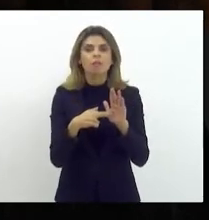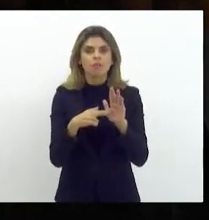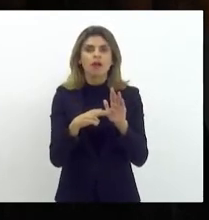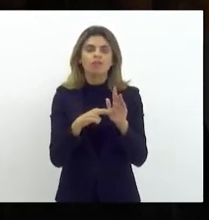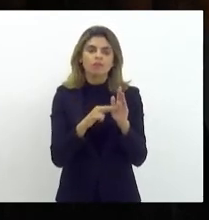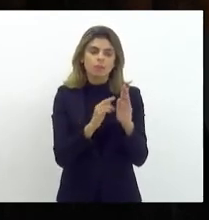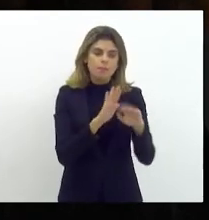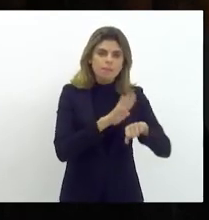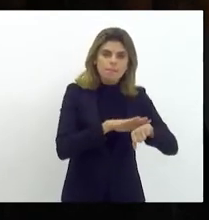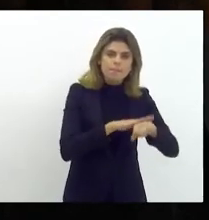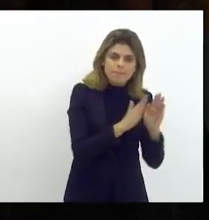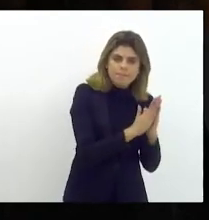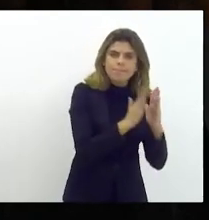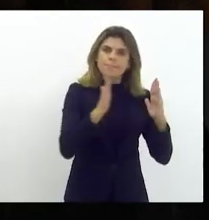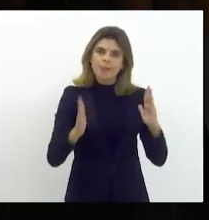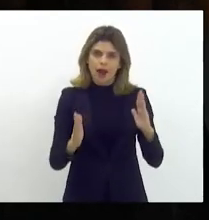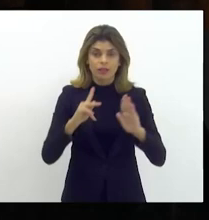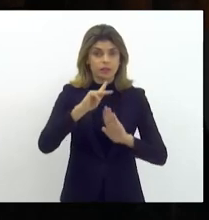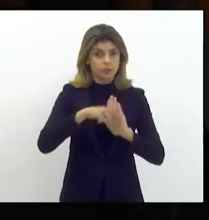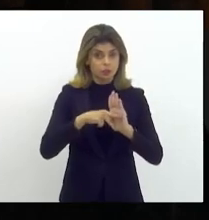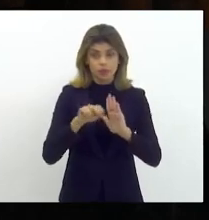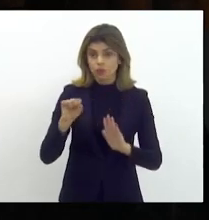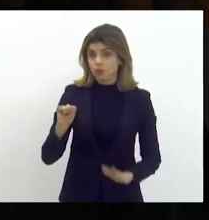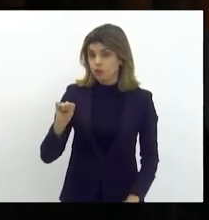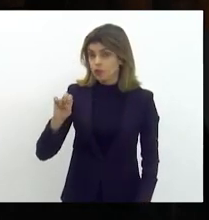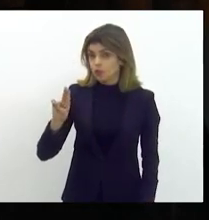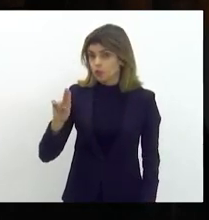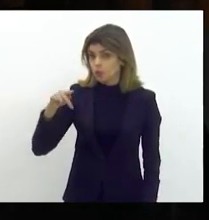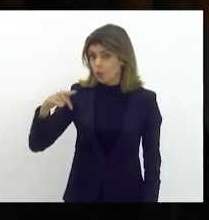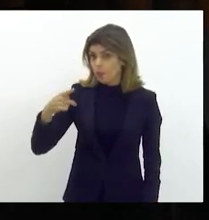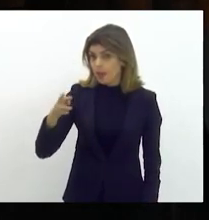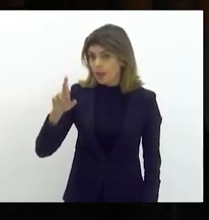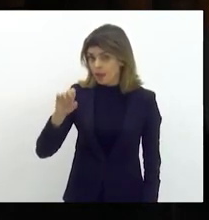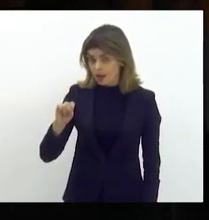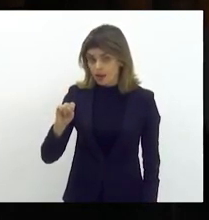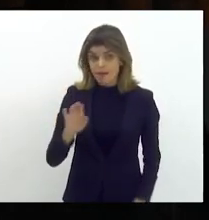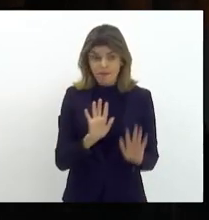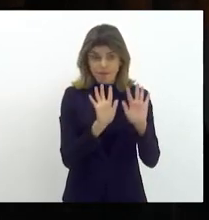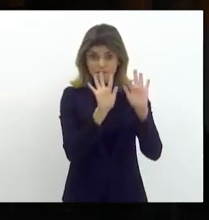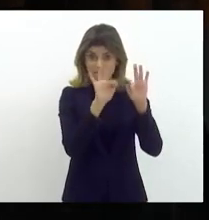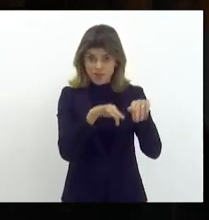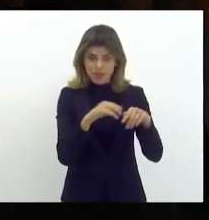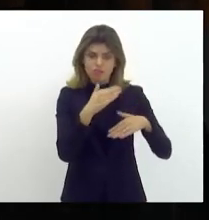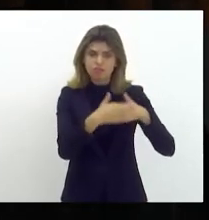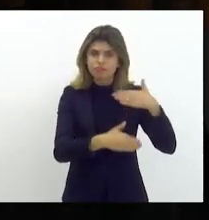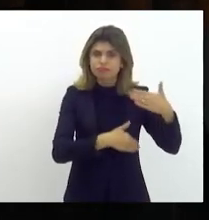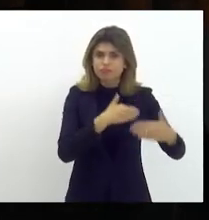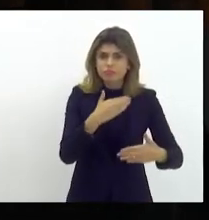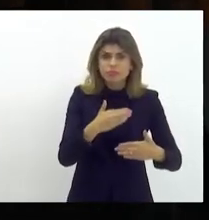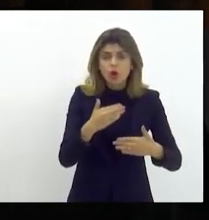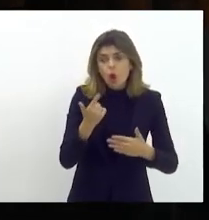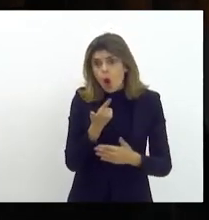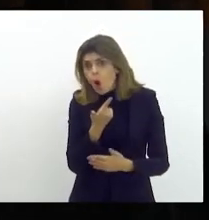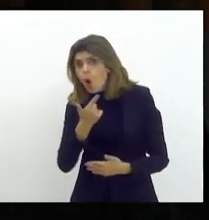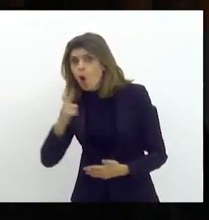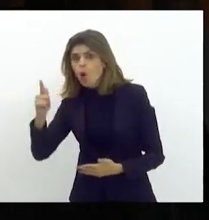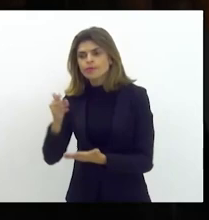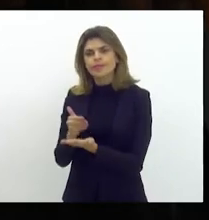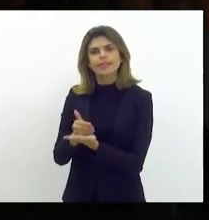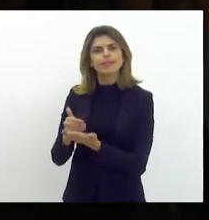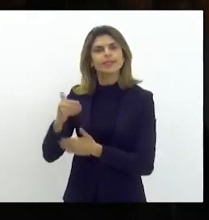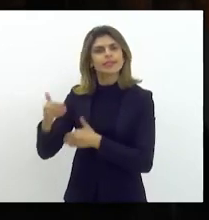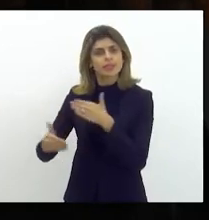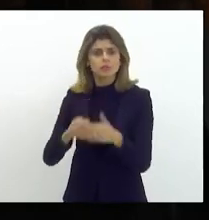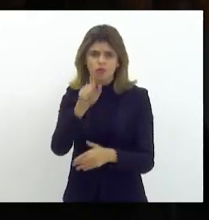supera Hoje nós estamos aprovando o fim de um ciclo eventualmente início de outro mas